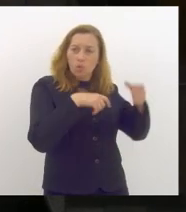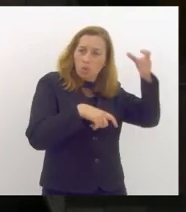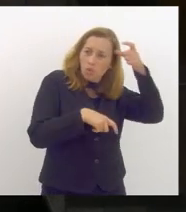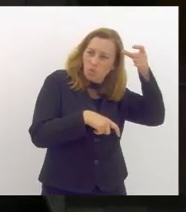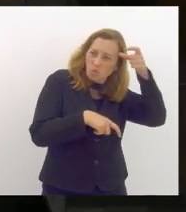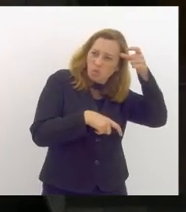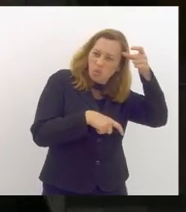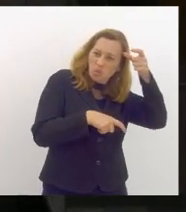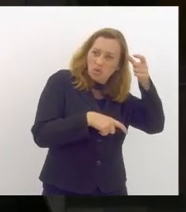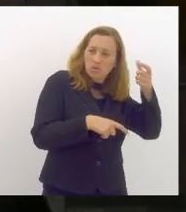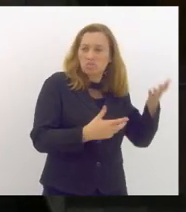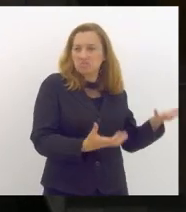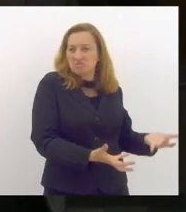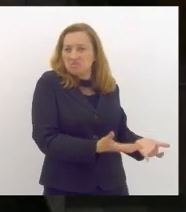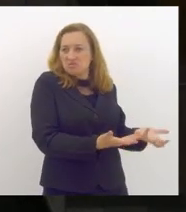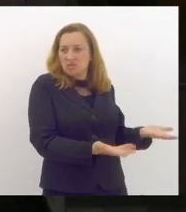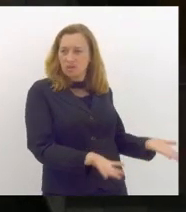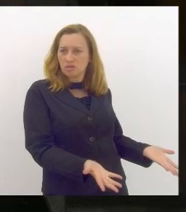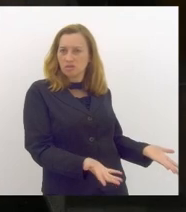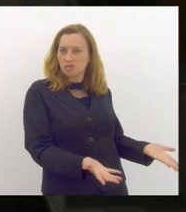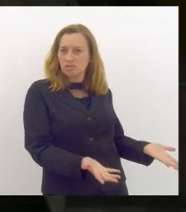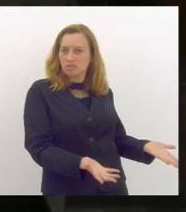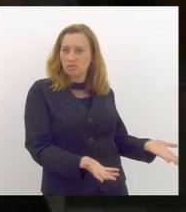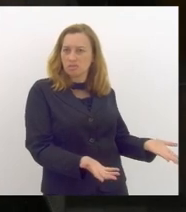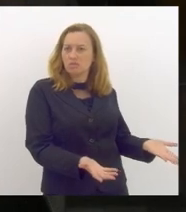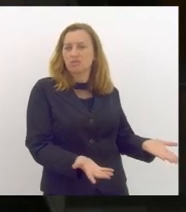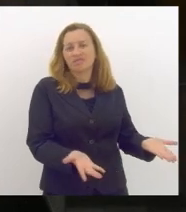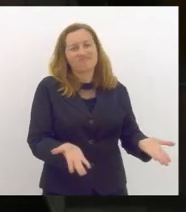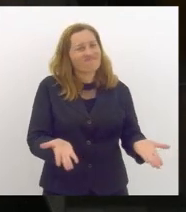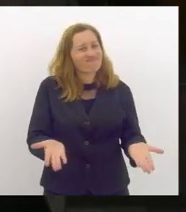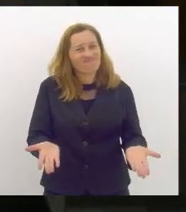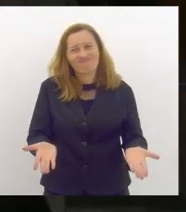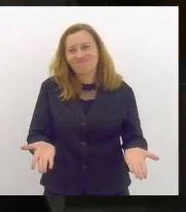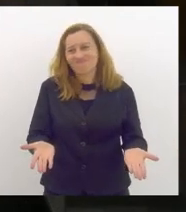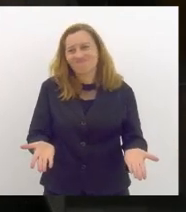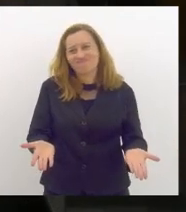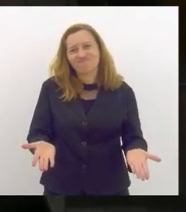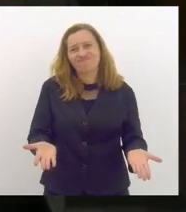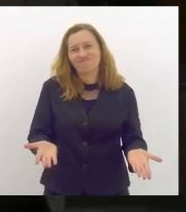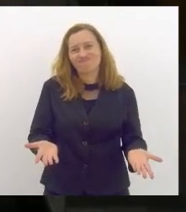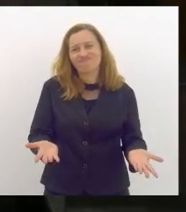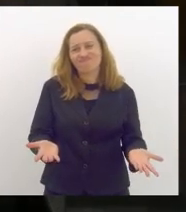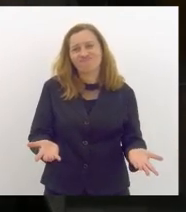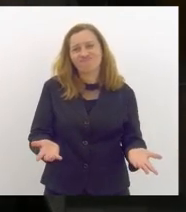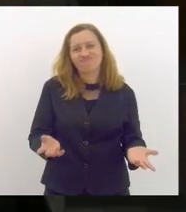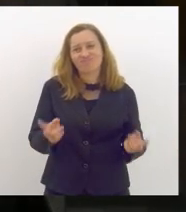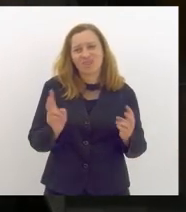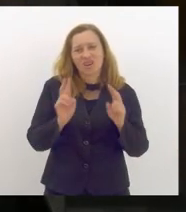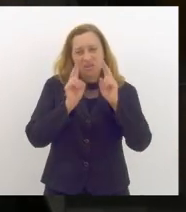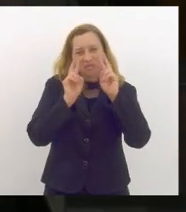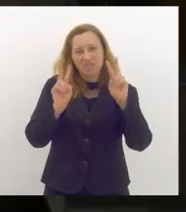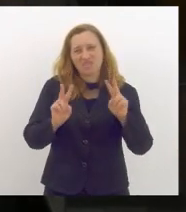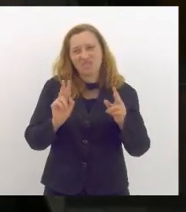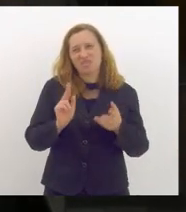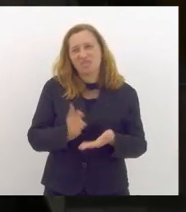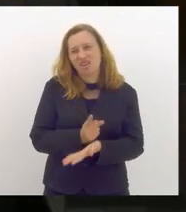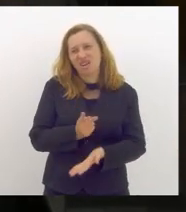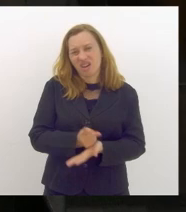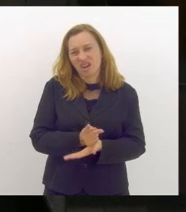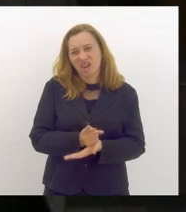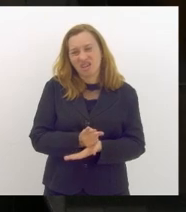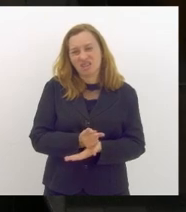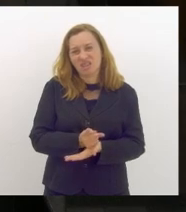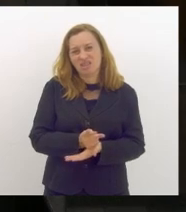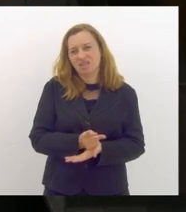demônio é porque isso é uma coisa até o seu ponto de vista energético praticamente